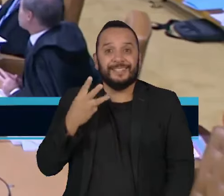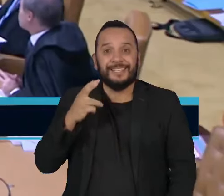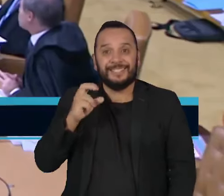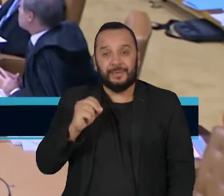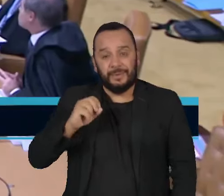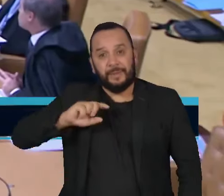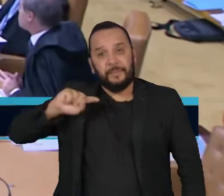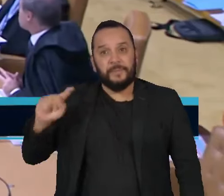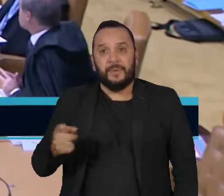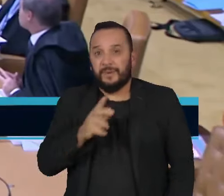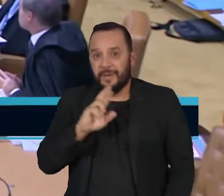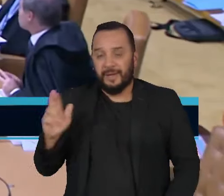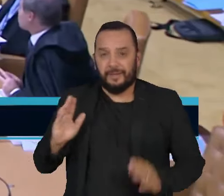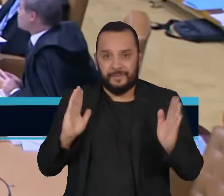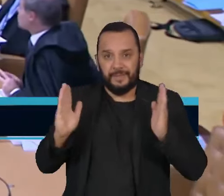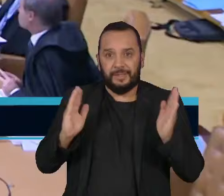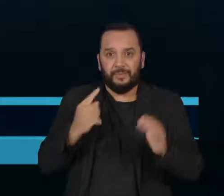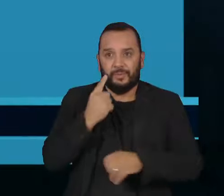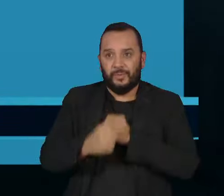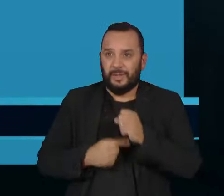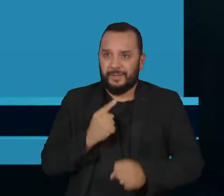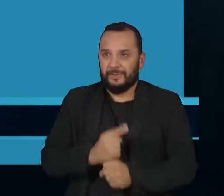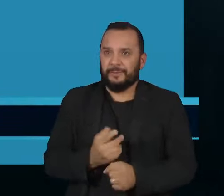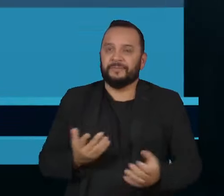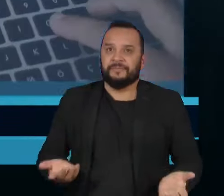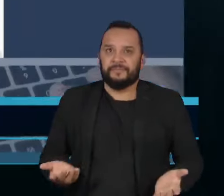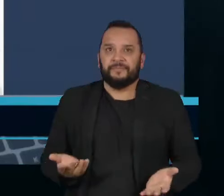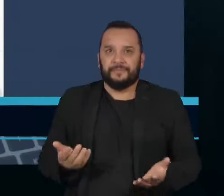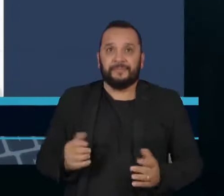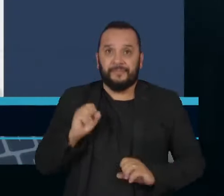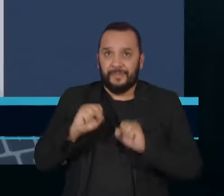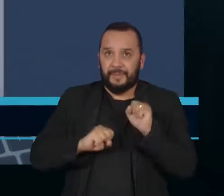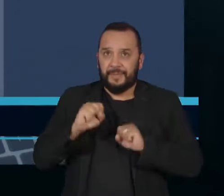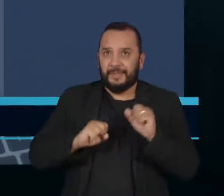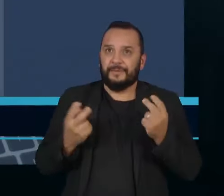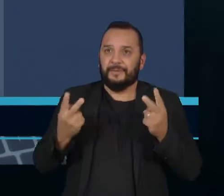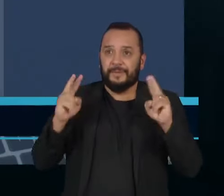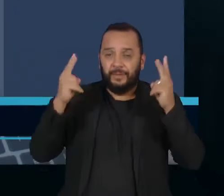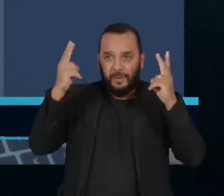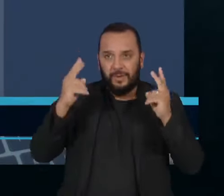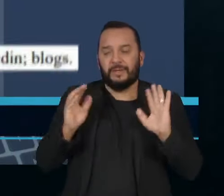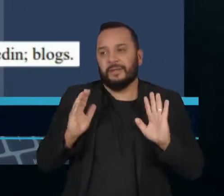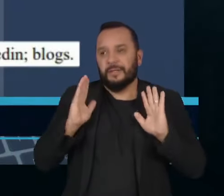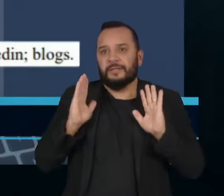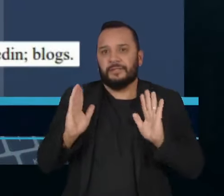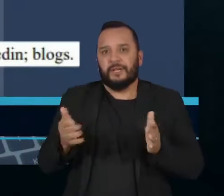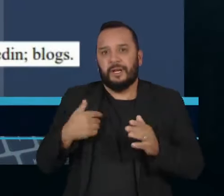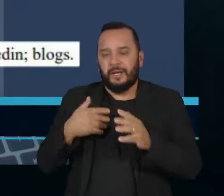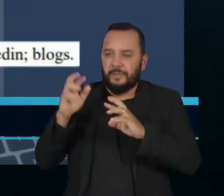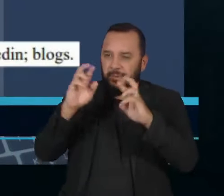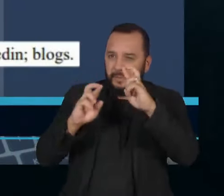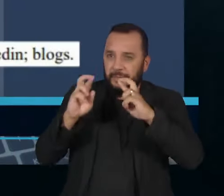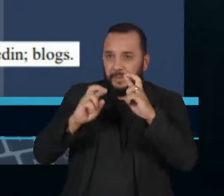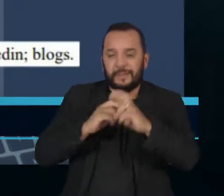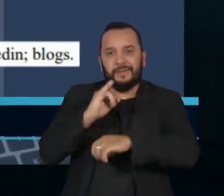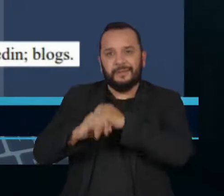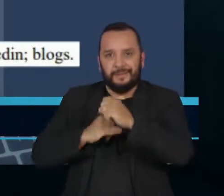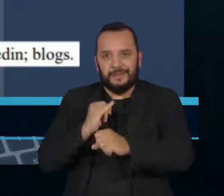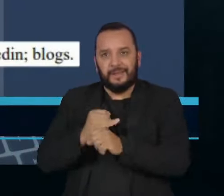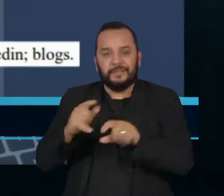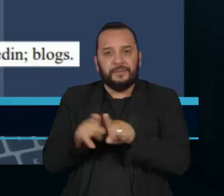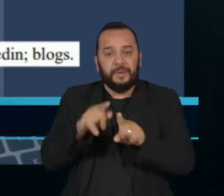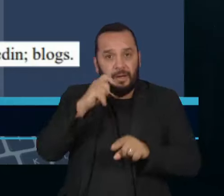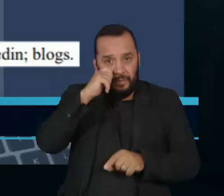350.000 pelo período de 1 ano a vencedora do pregão deverá realizar monitoramento online em tempo